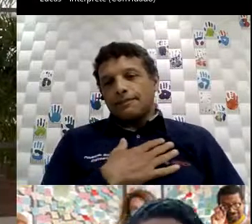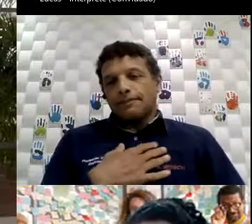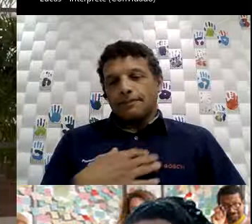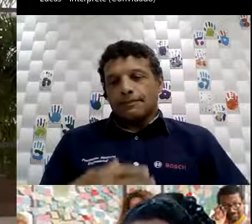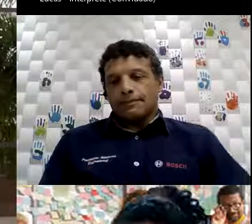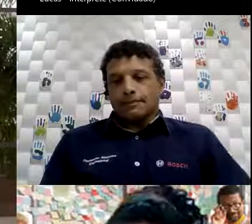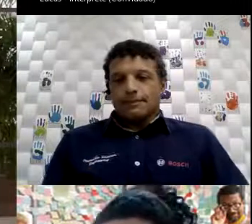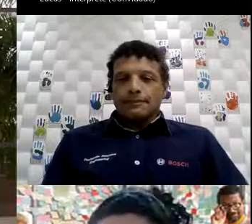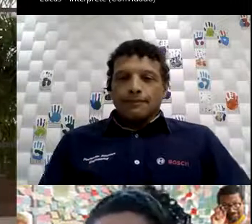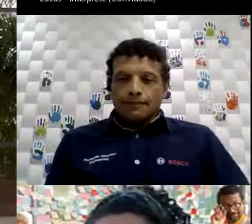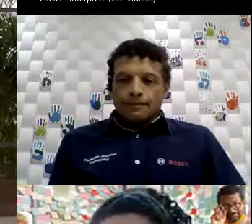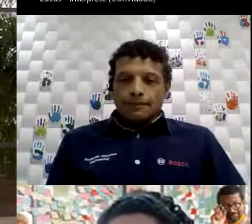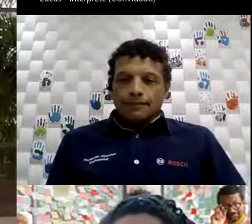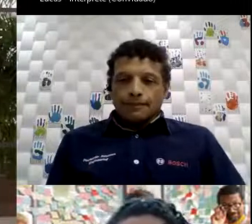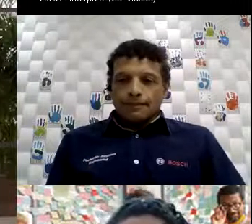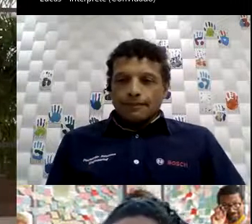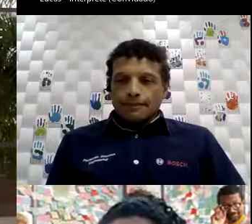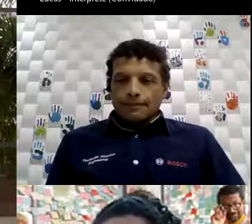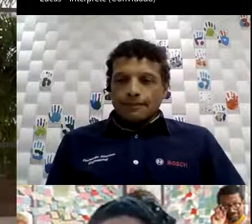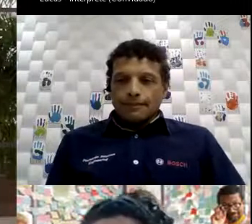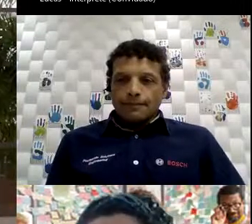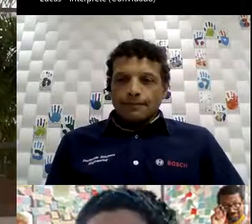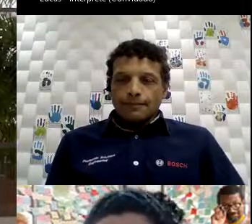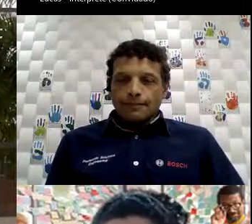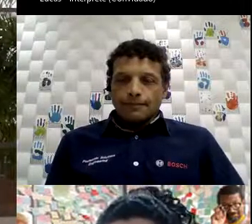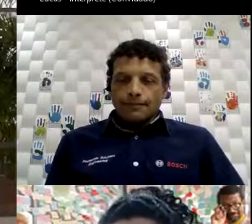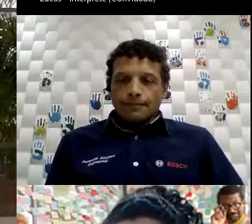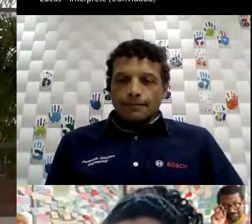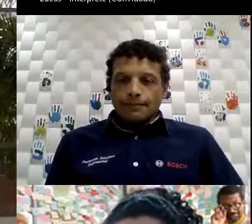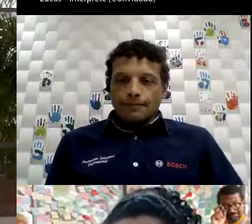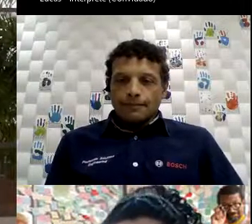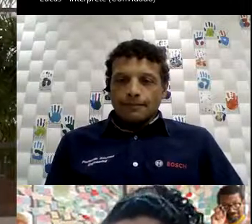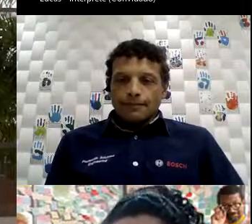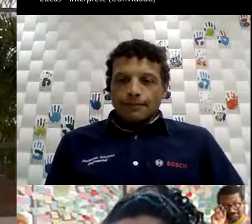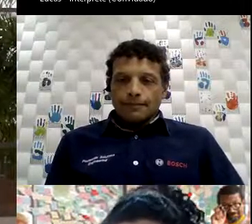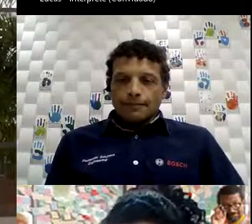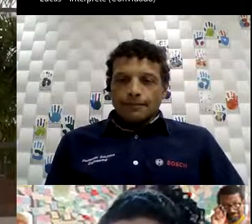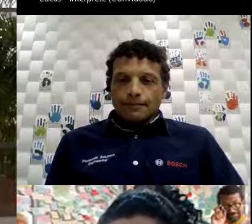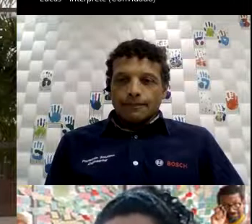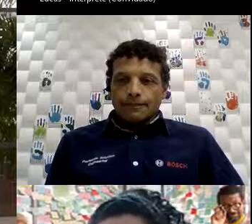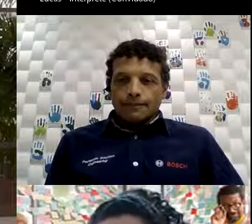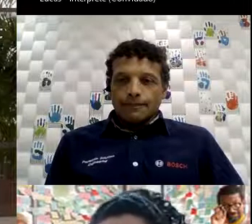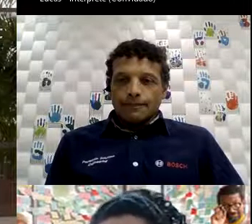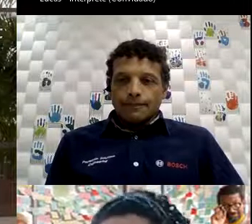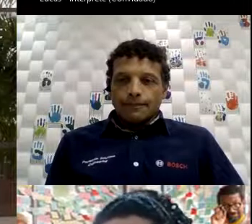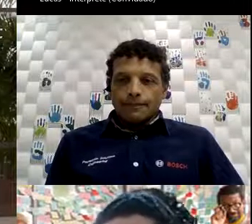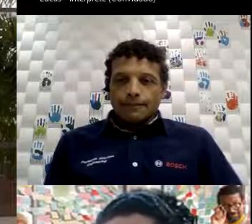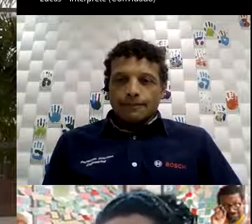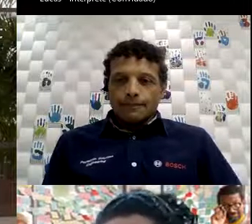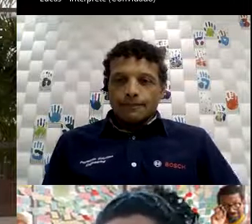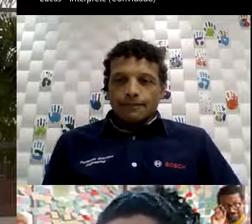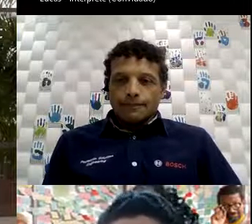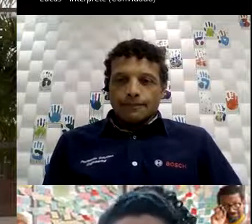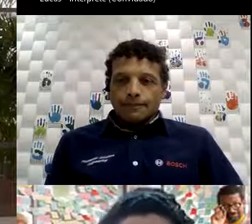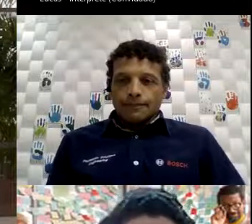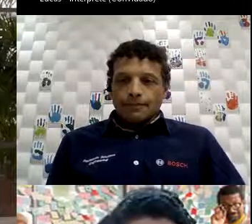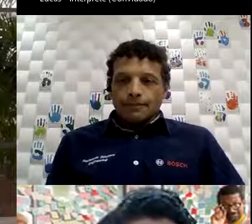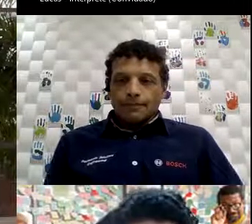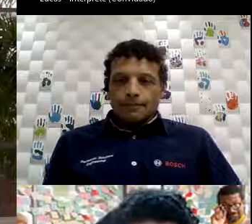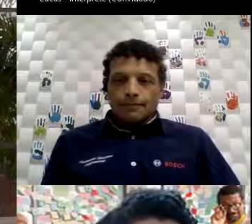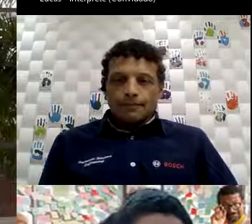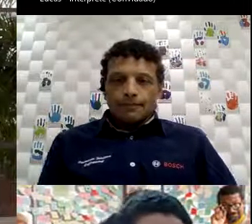da área de engenharia. Então, a gente teve no mês passado a primeira palestra, que vocês podem encontrar também no canal